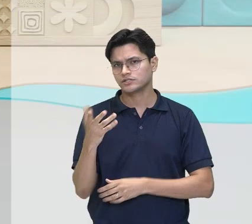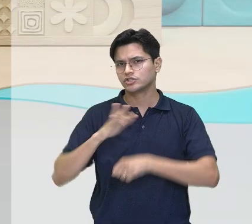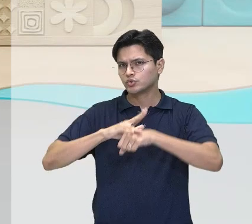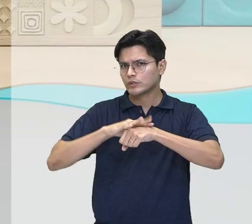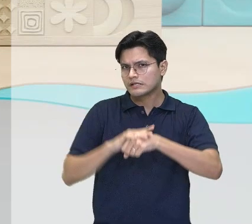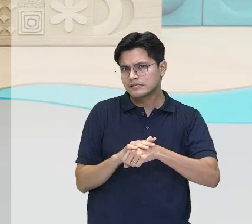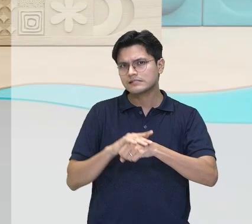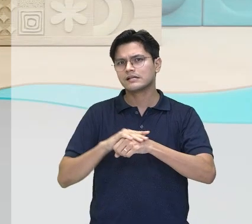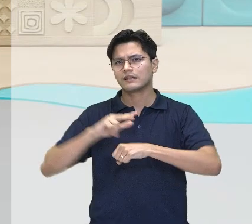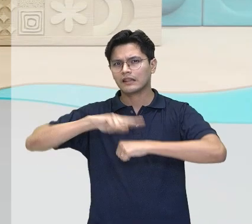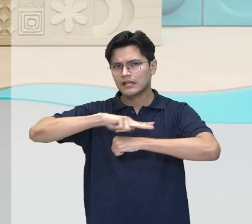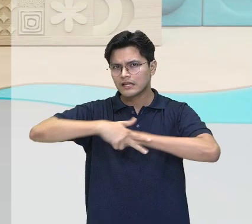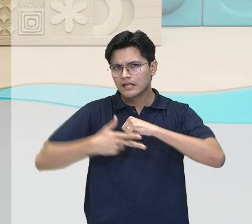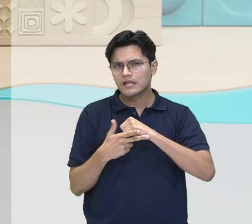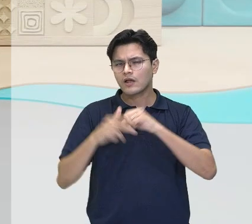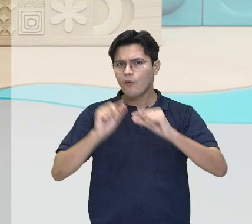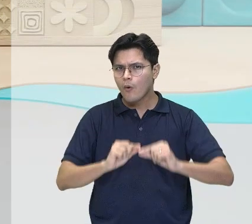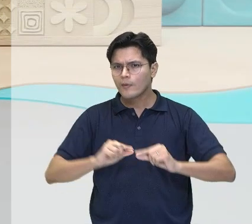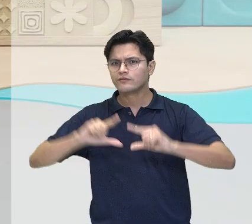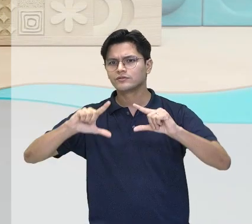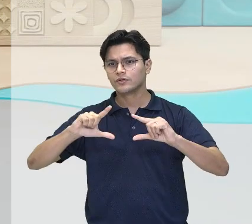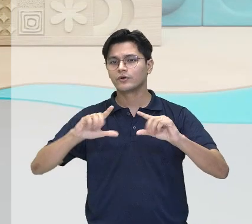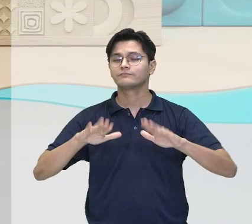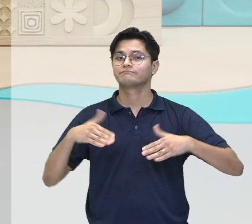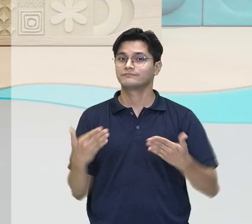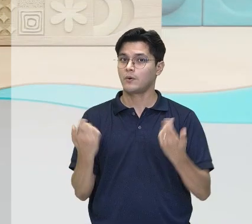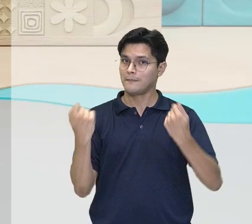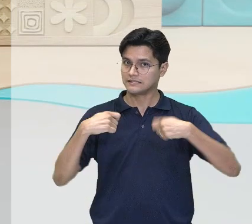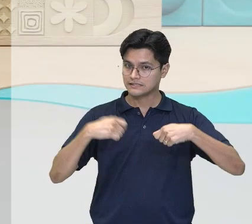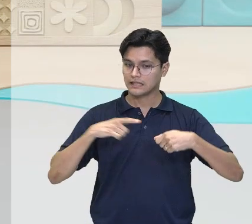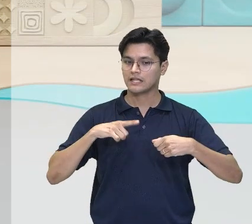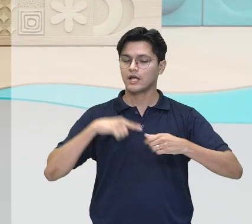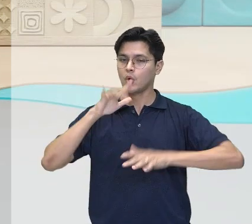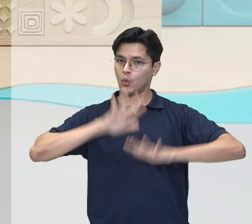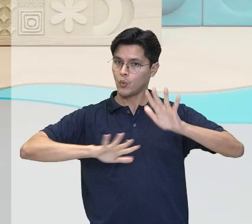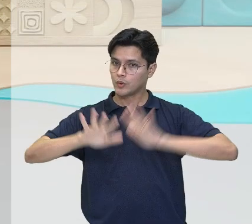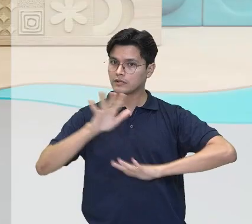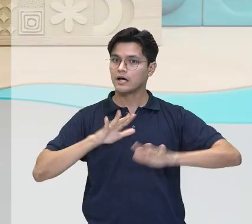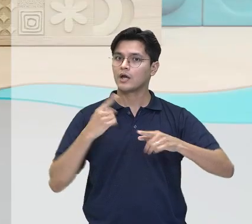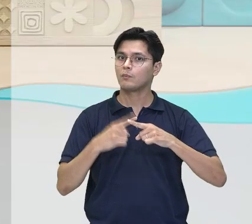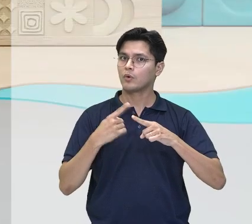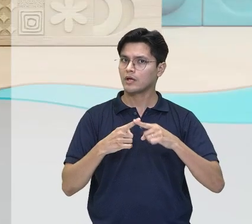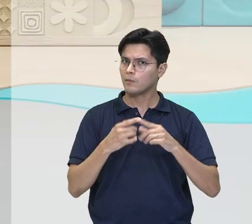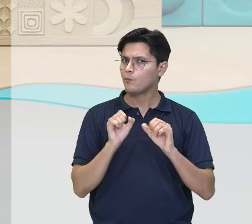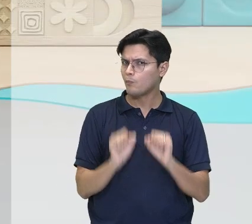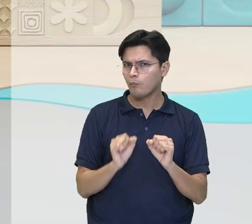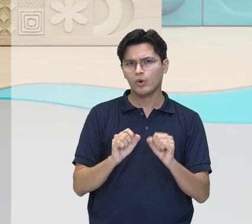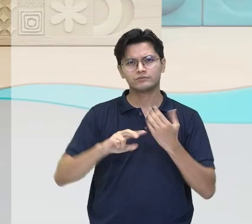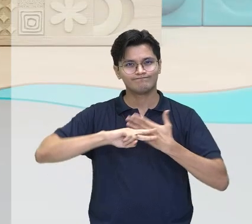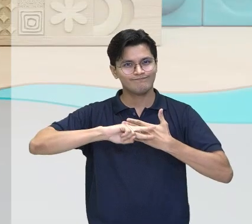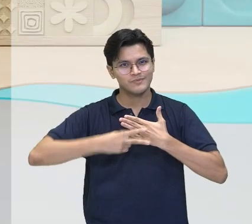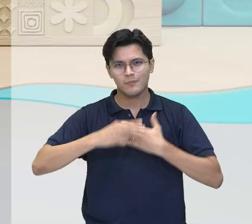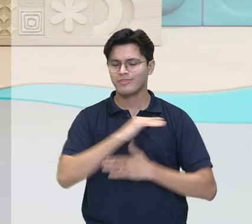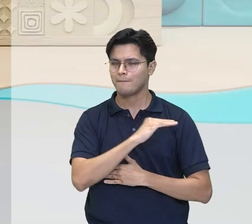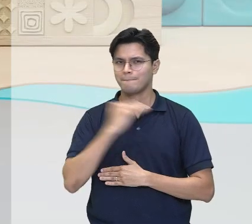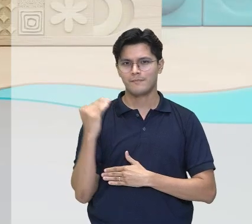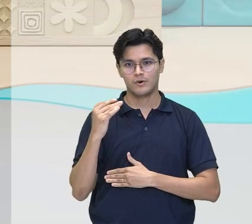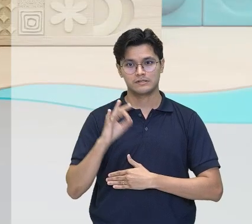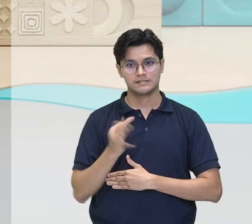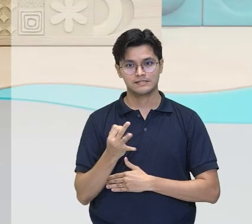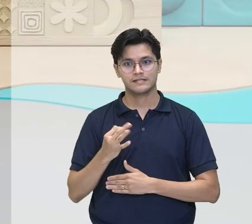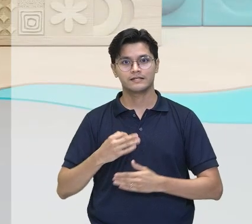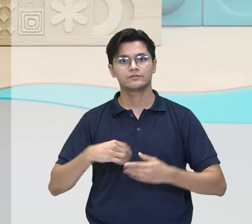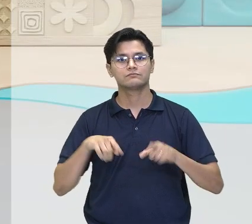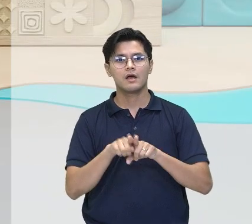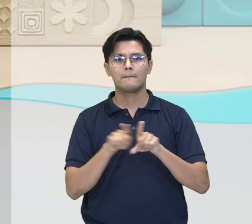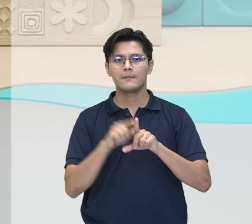só, ainda aqui no nosso jornal, CMEA News traz a manchete: dengue, Zika e